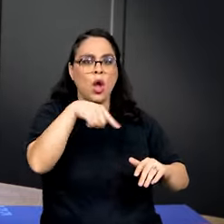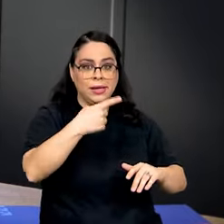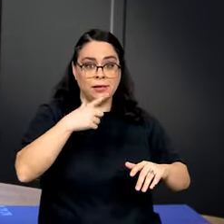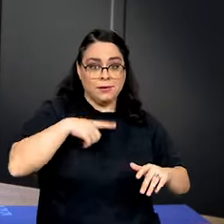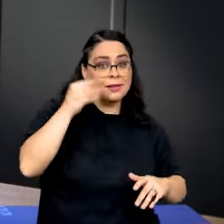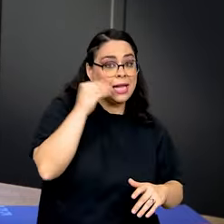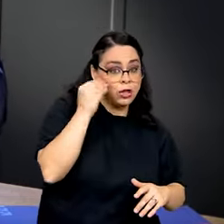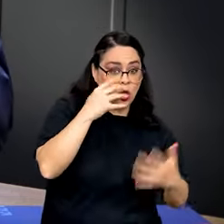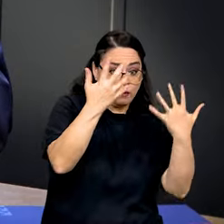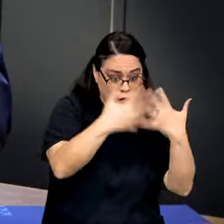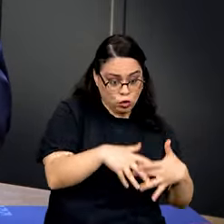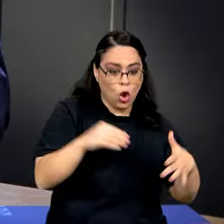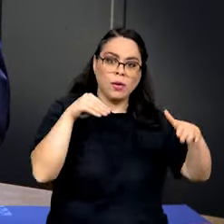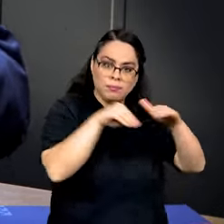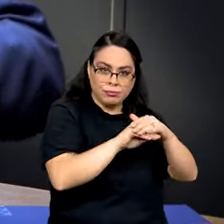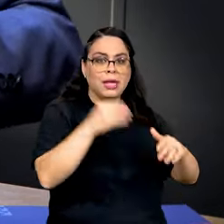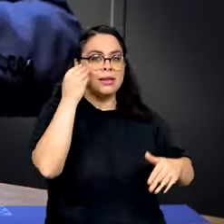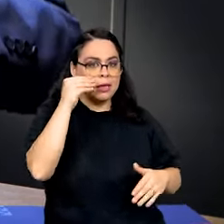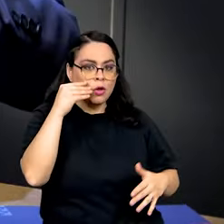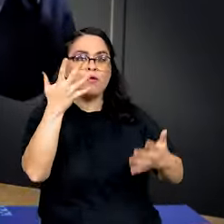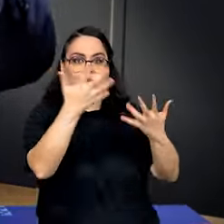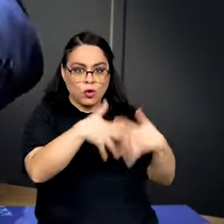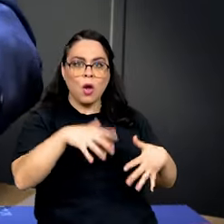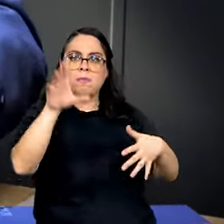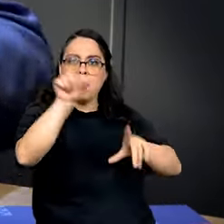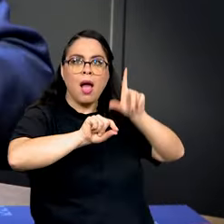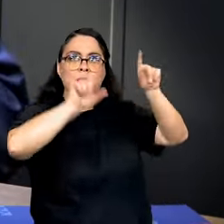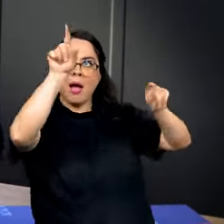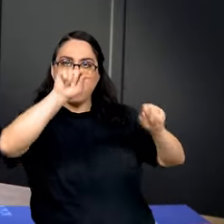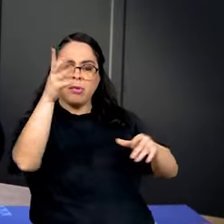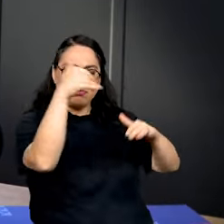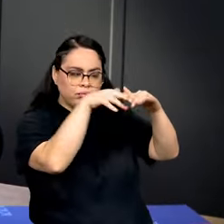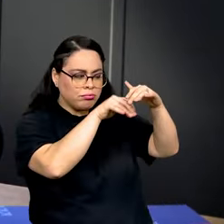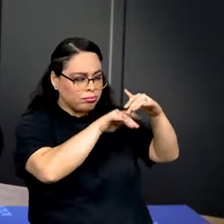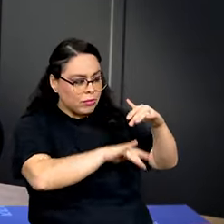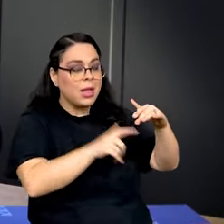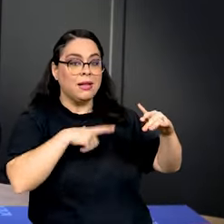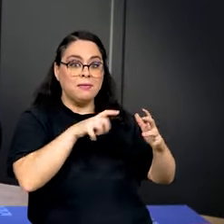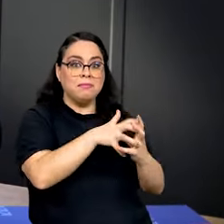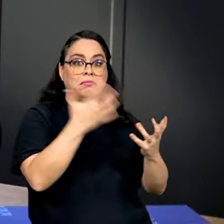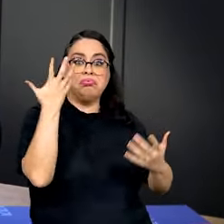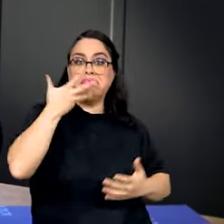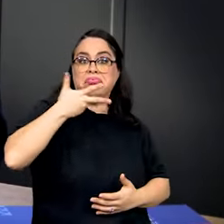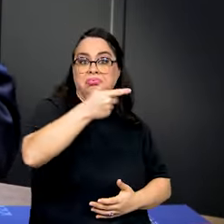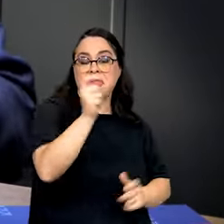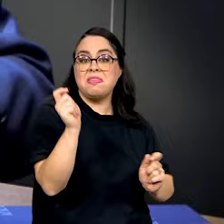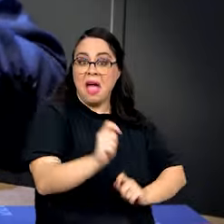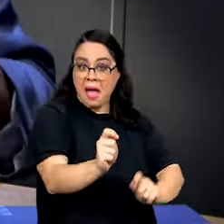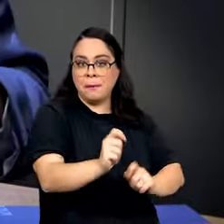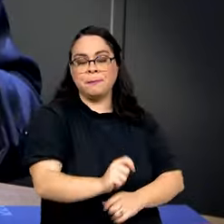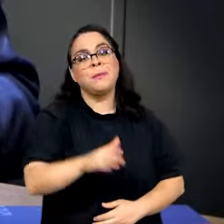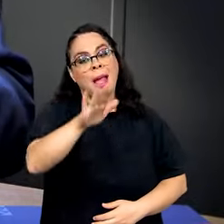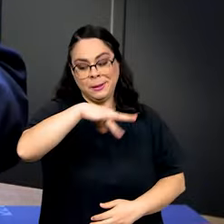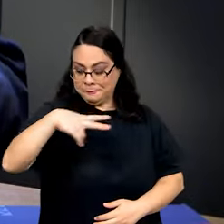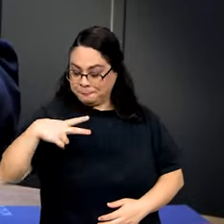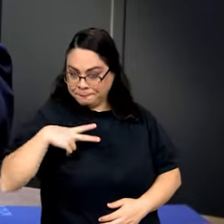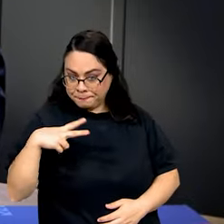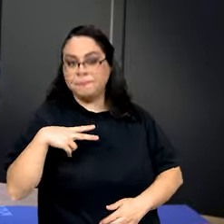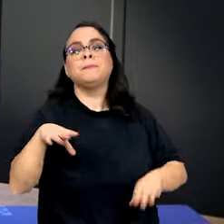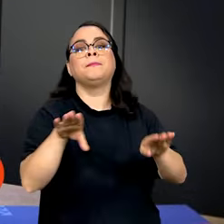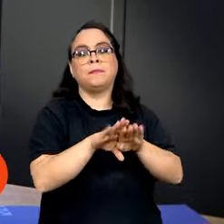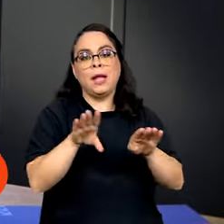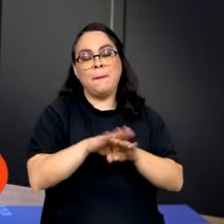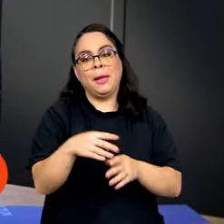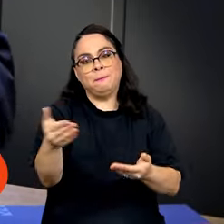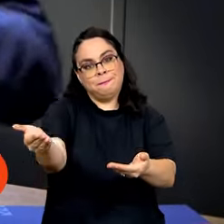testado e dá certo para que com isso a gente possa eh ter eficiência o setor privado também